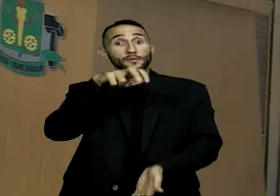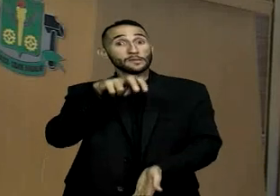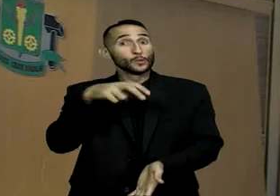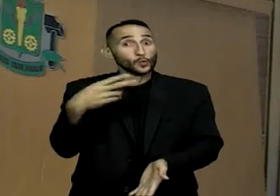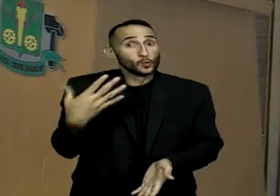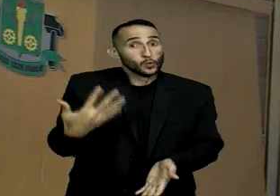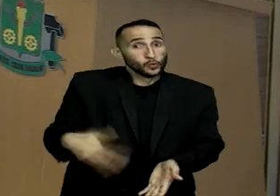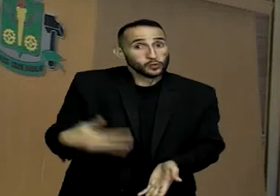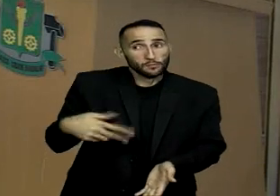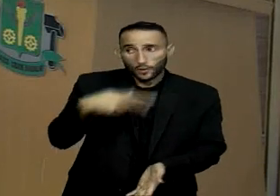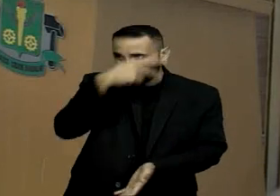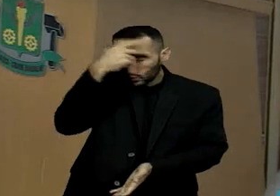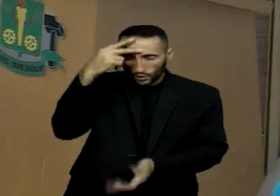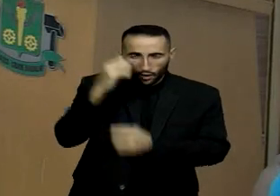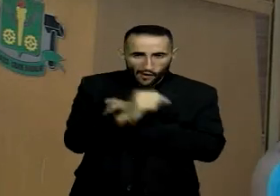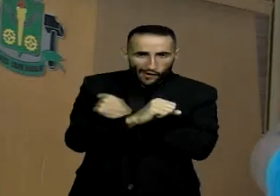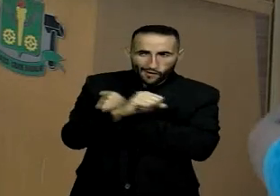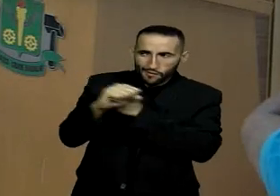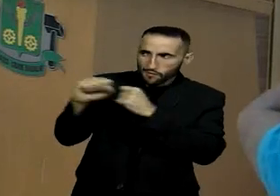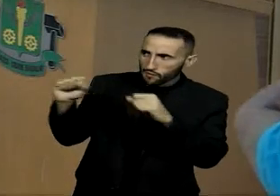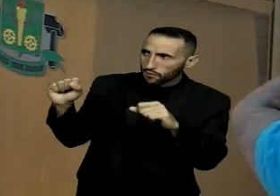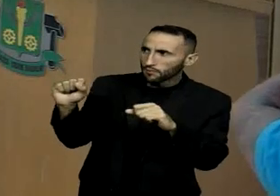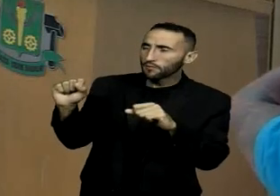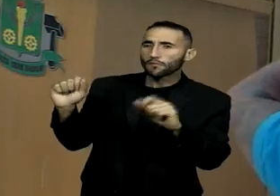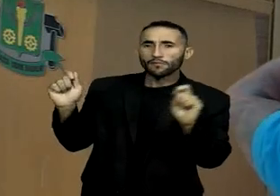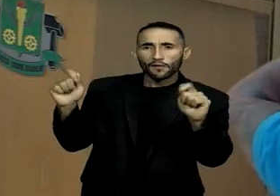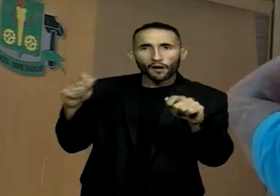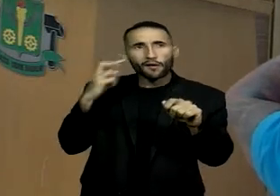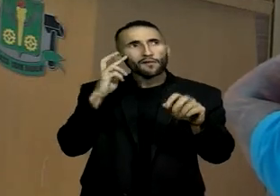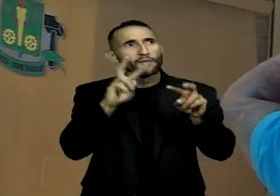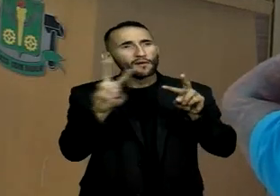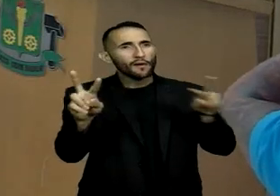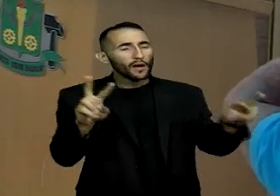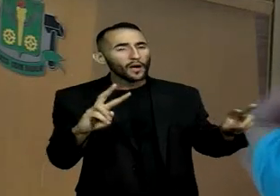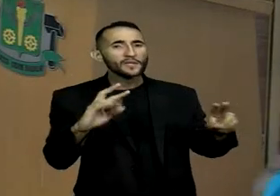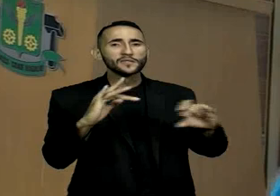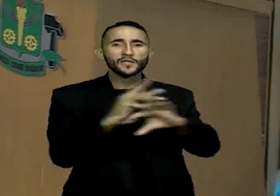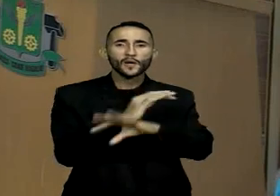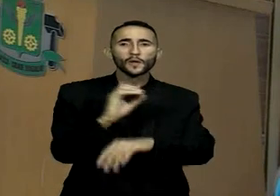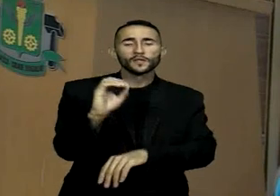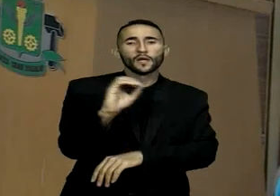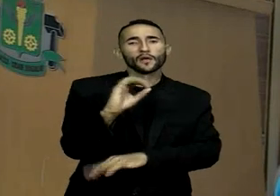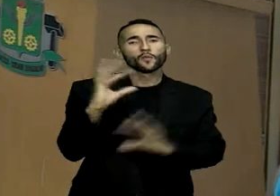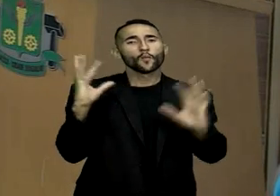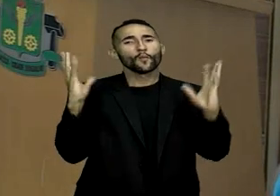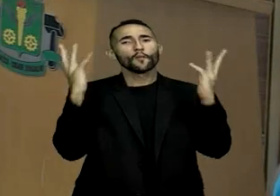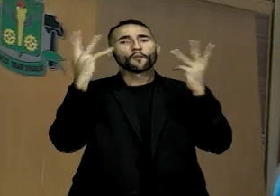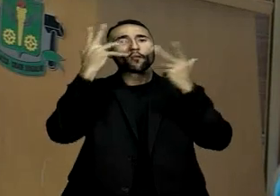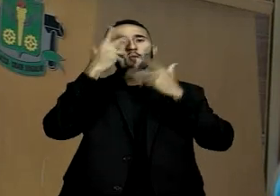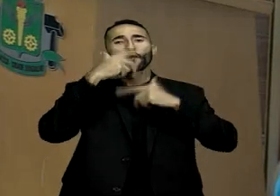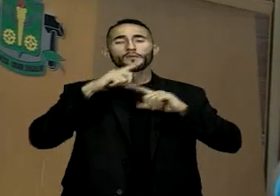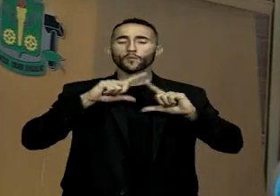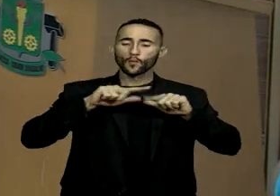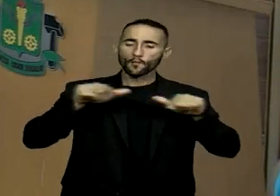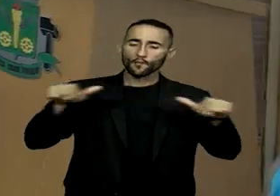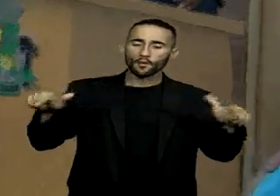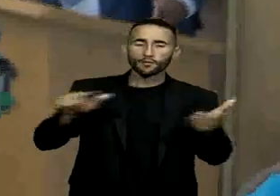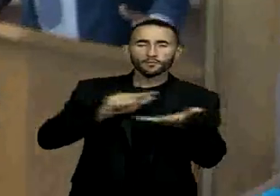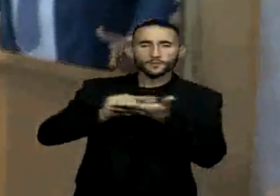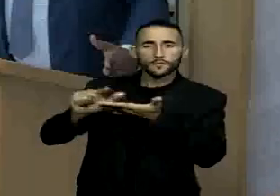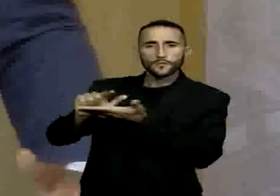que acordem vejam uma cidade mais limpa, mais organizada. E eu acompanho muito o seu trabalho.